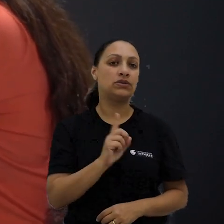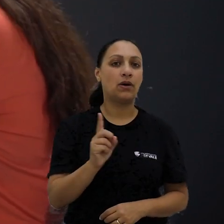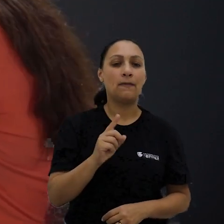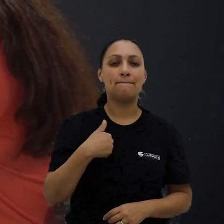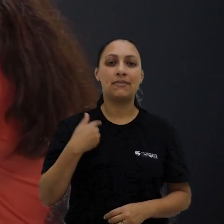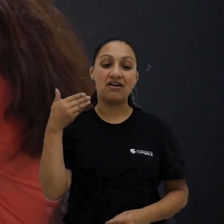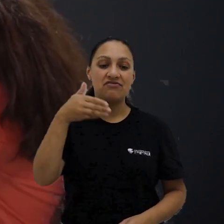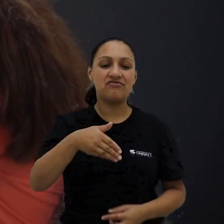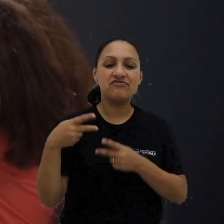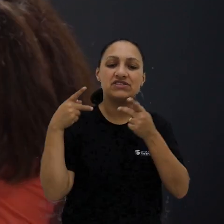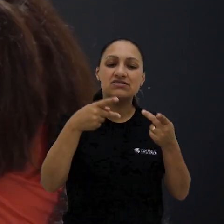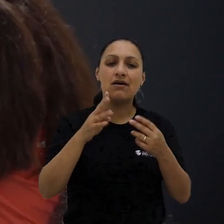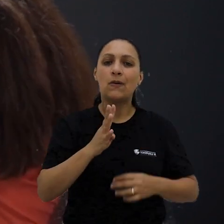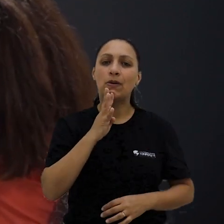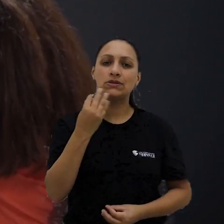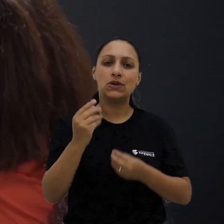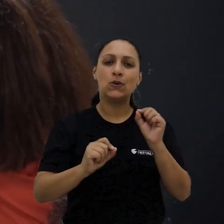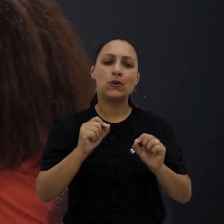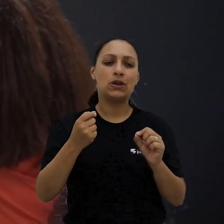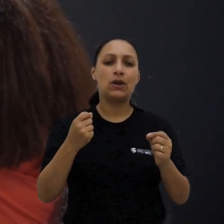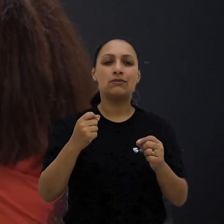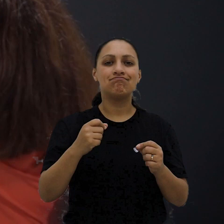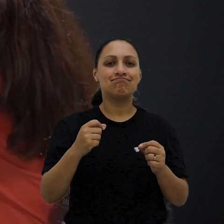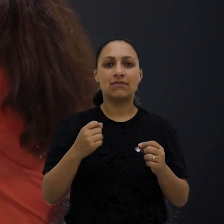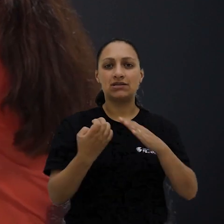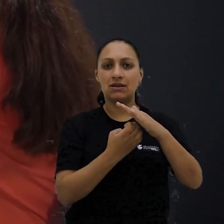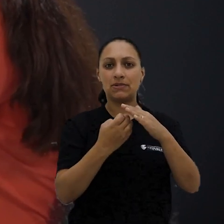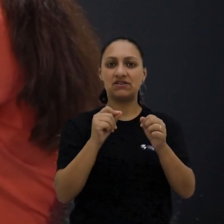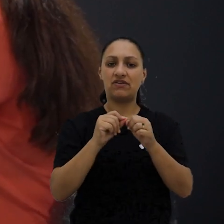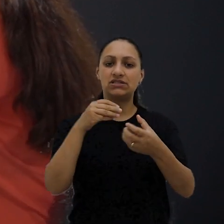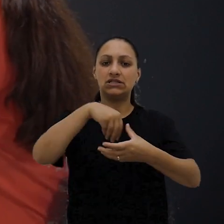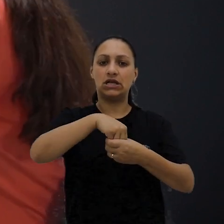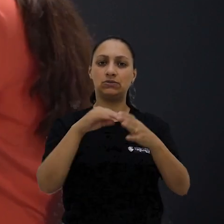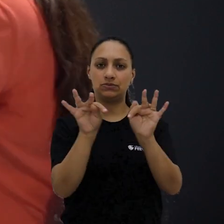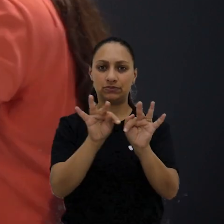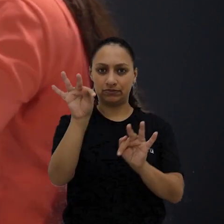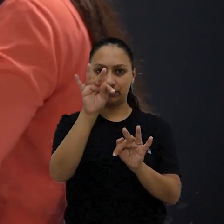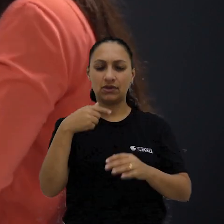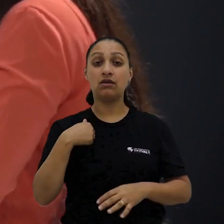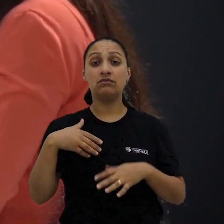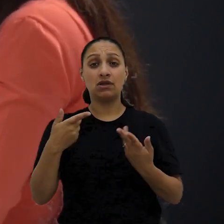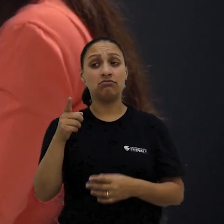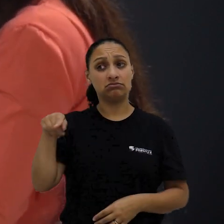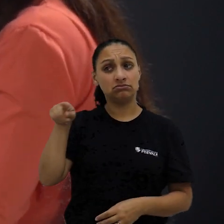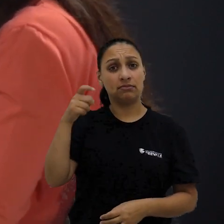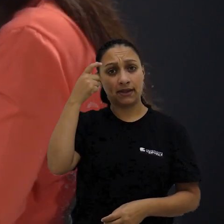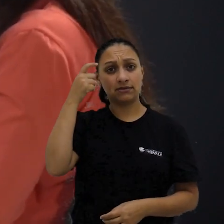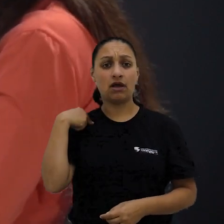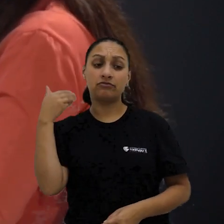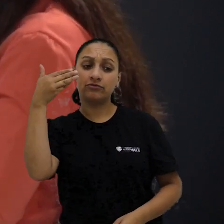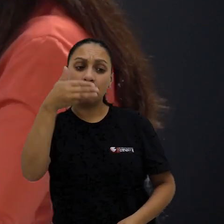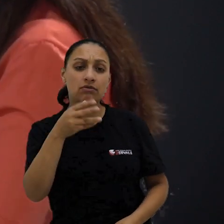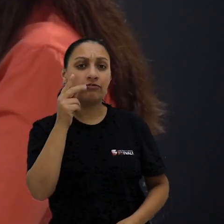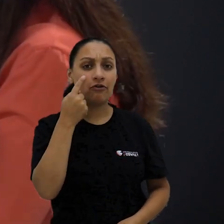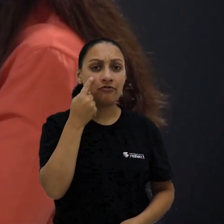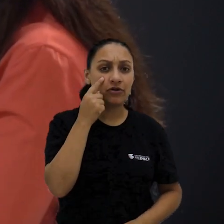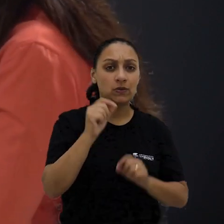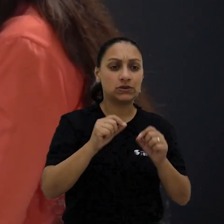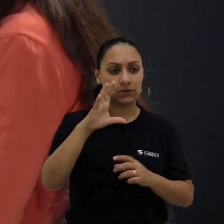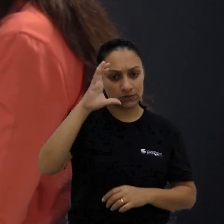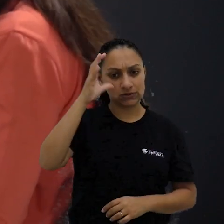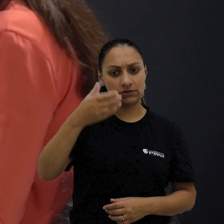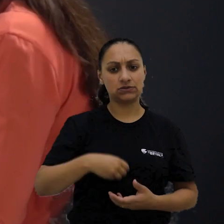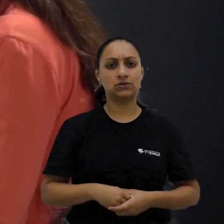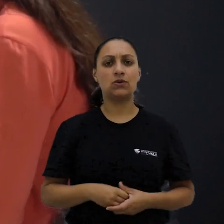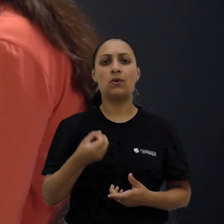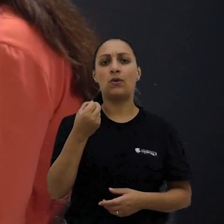de dentro faz. Porque daí é um pouquinho do que o Matheus falou, assim, né? Eu vou lá e vou ver o que tá rolando lá e trazer insights para